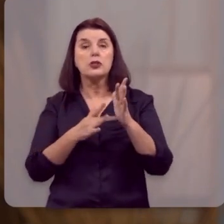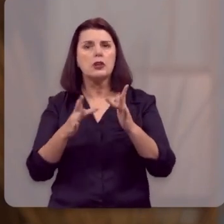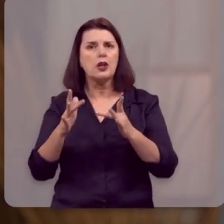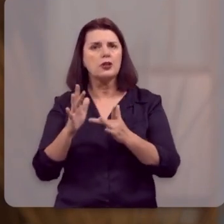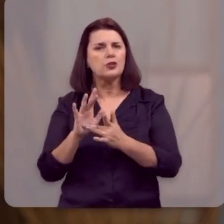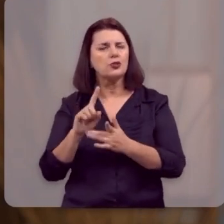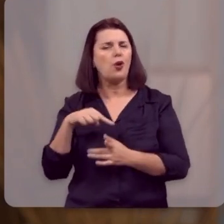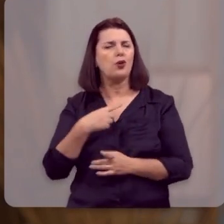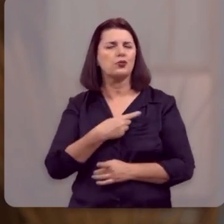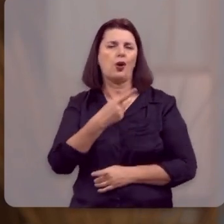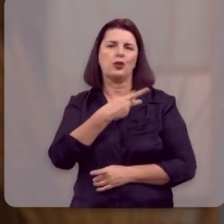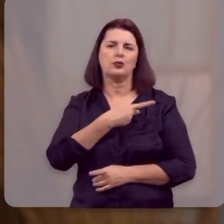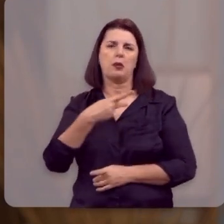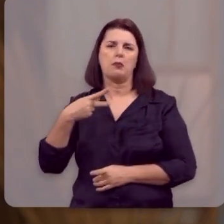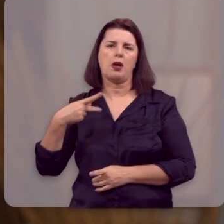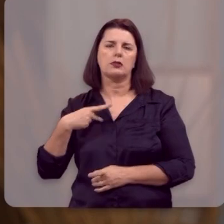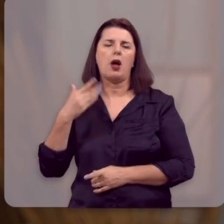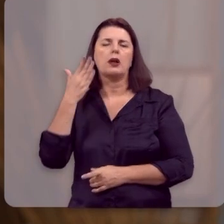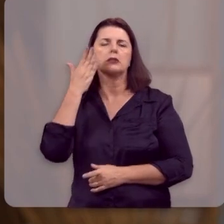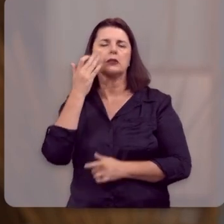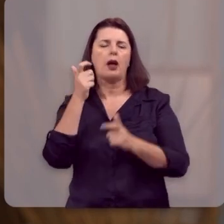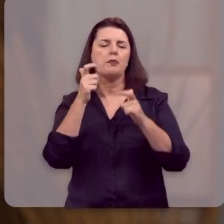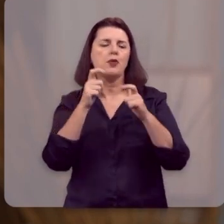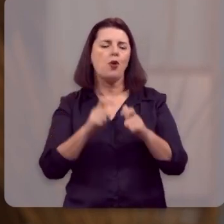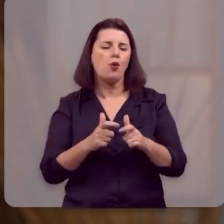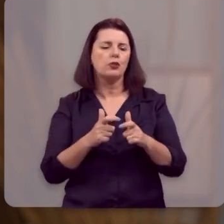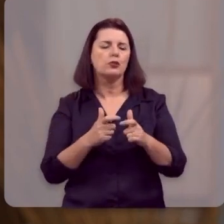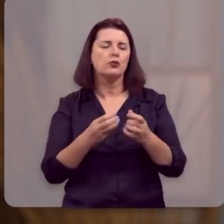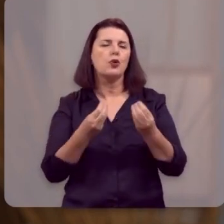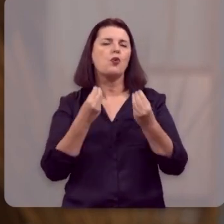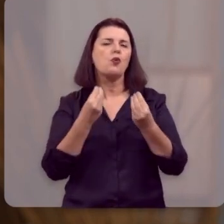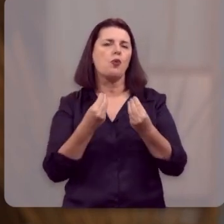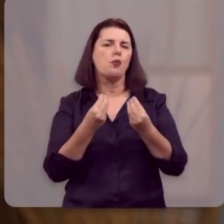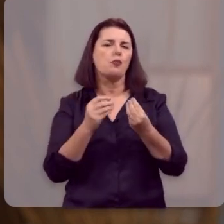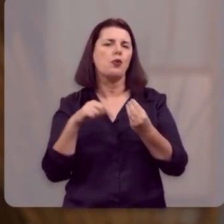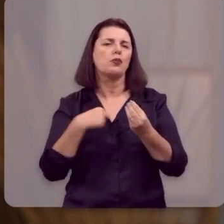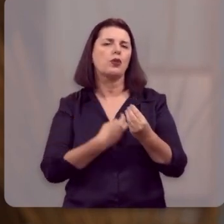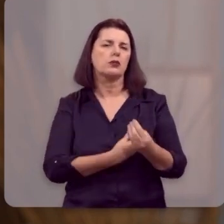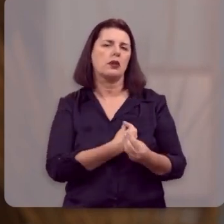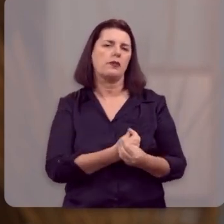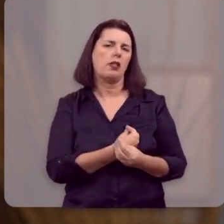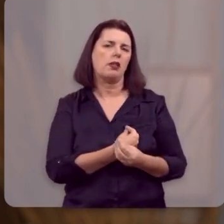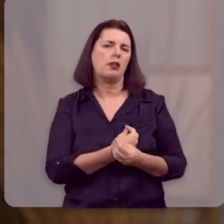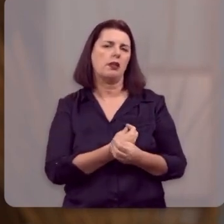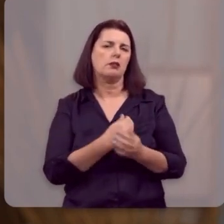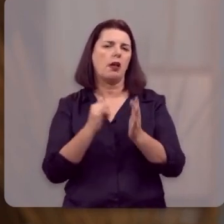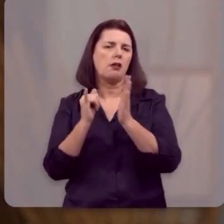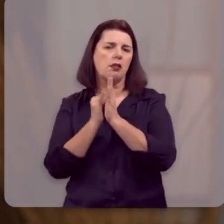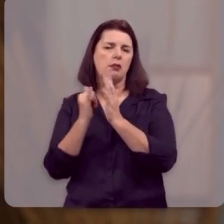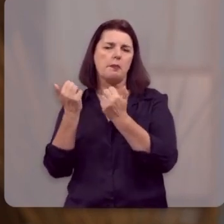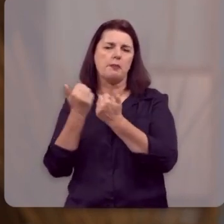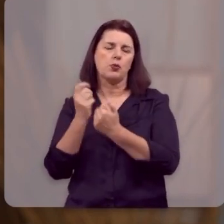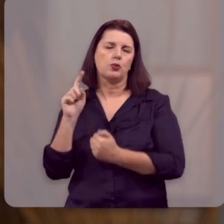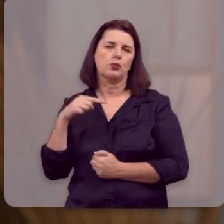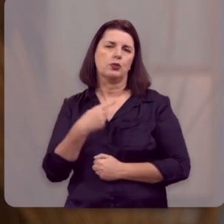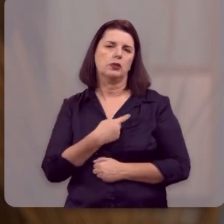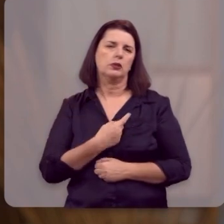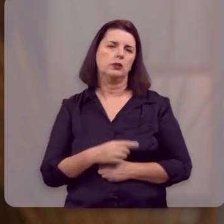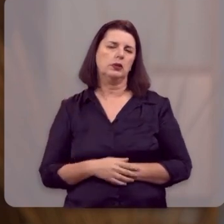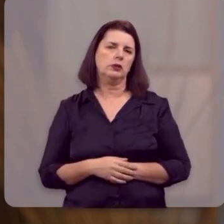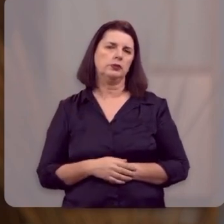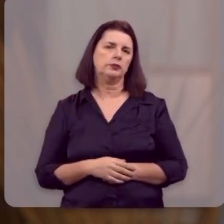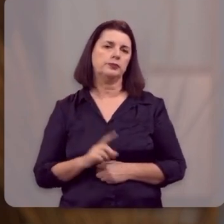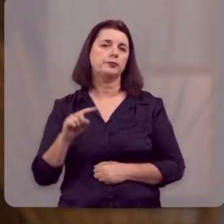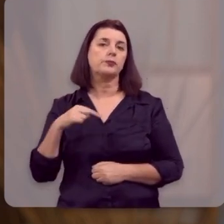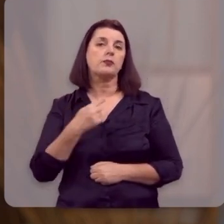sumo sacerdote, sabe onde estamos, sabe o que estamos passando e Ele intercede por nós.